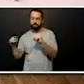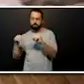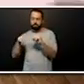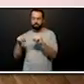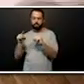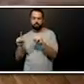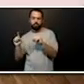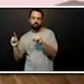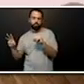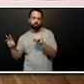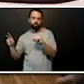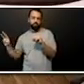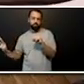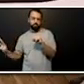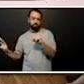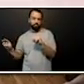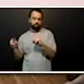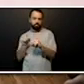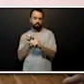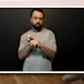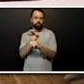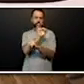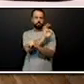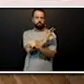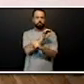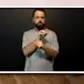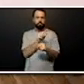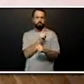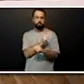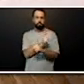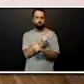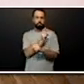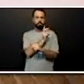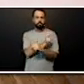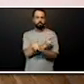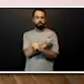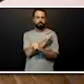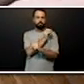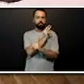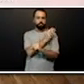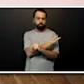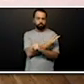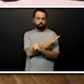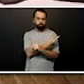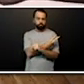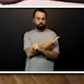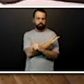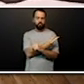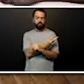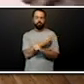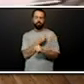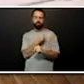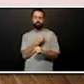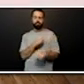0, quanto que eu ando? 1, 2,